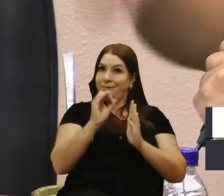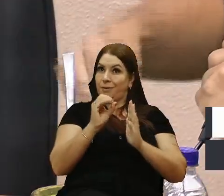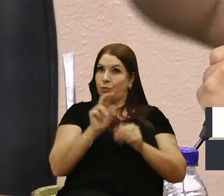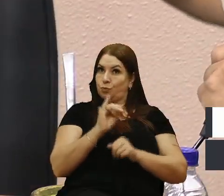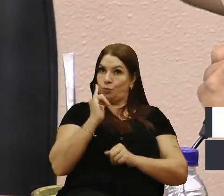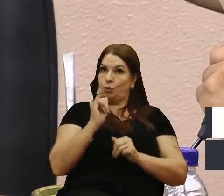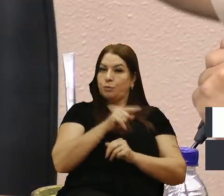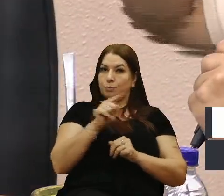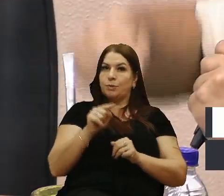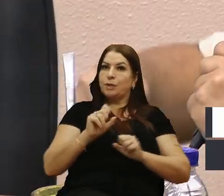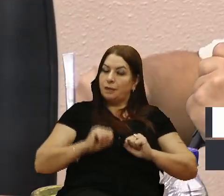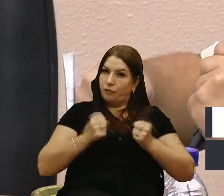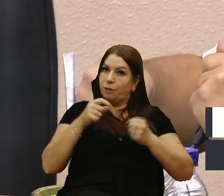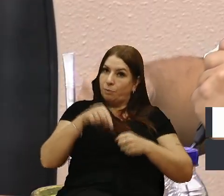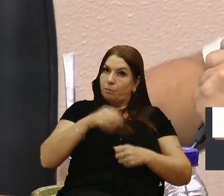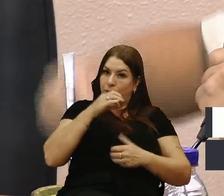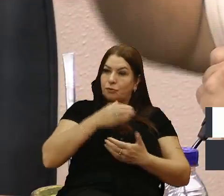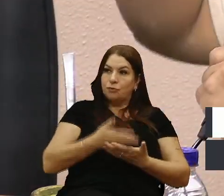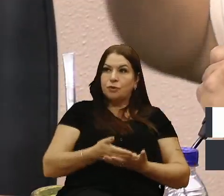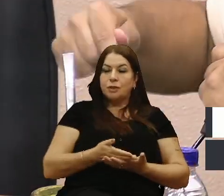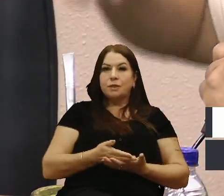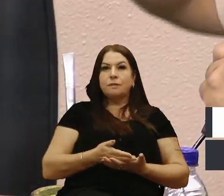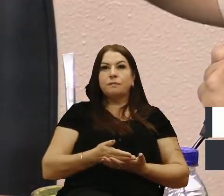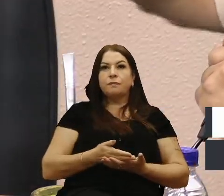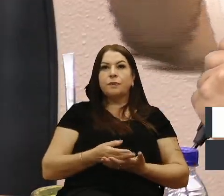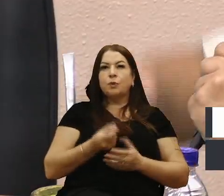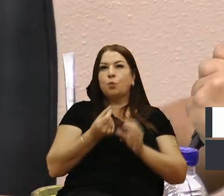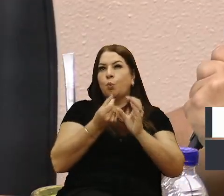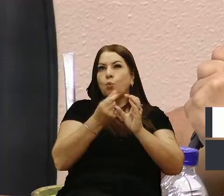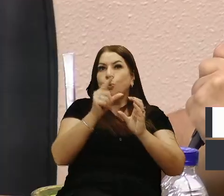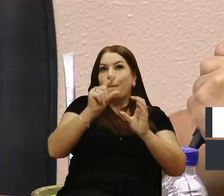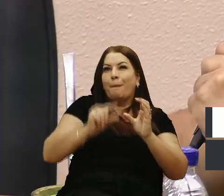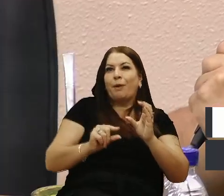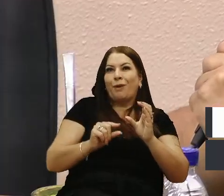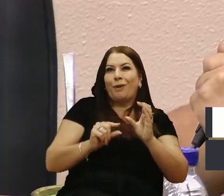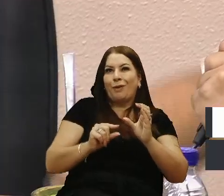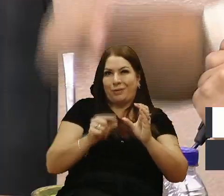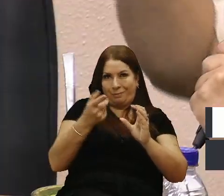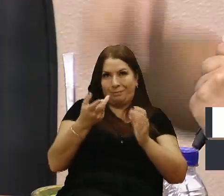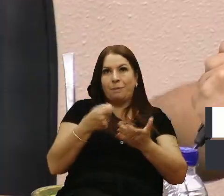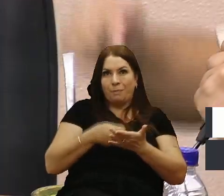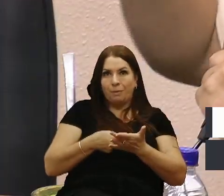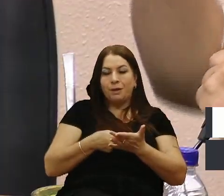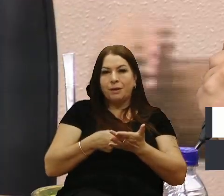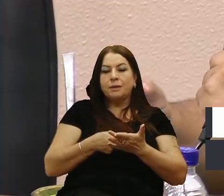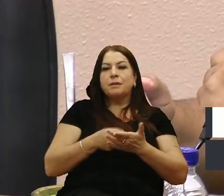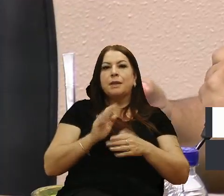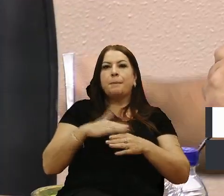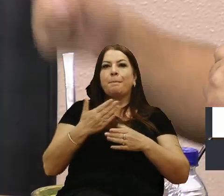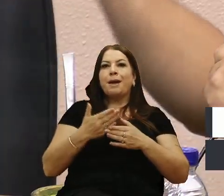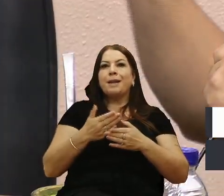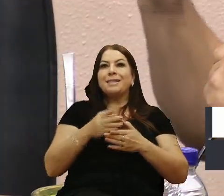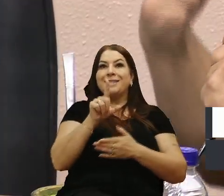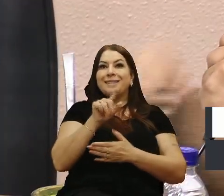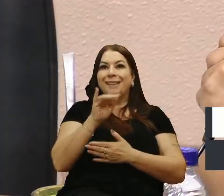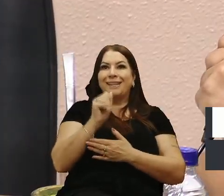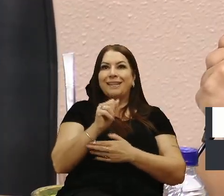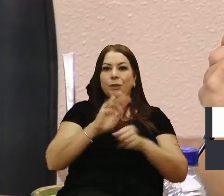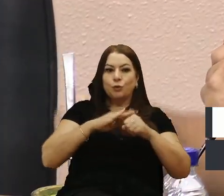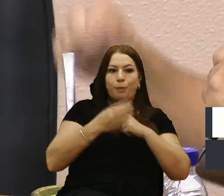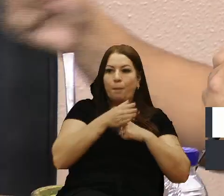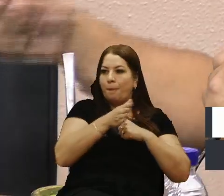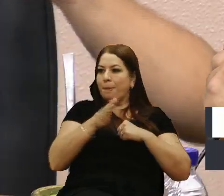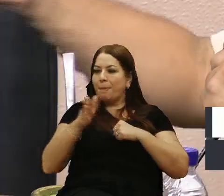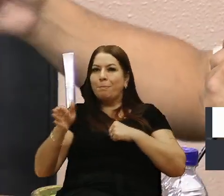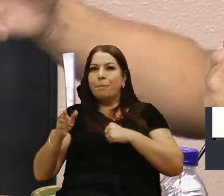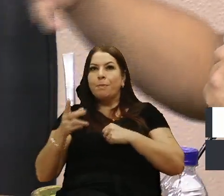e defendemos para Caxias um custo menor da tarifa e mais linhas para que a